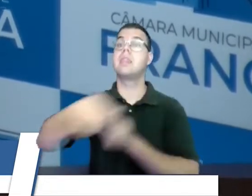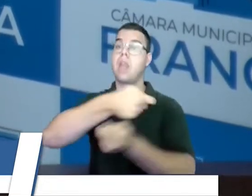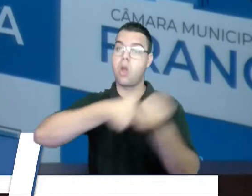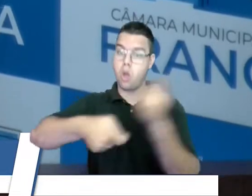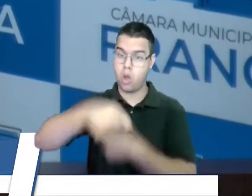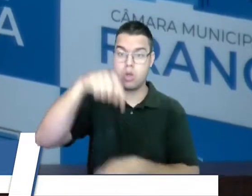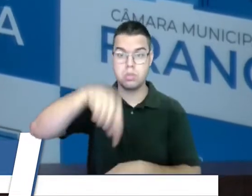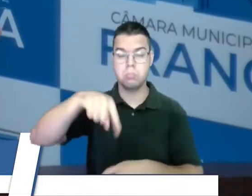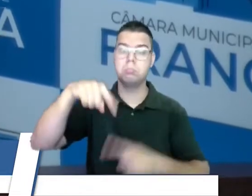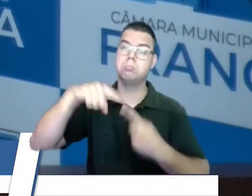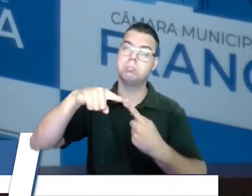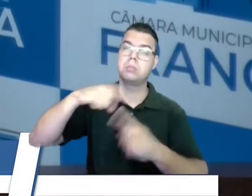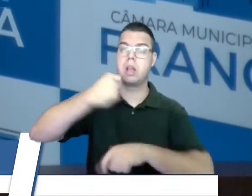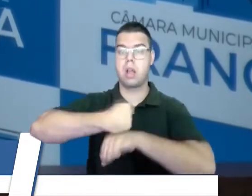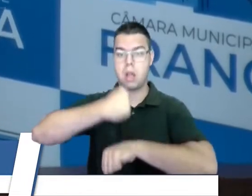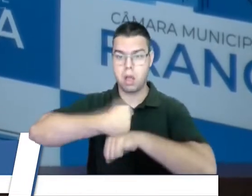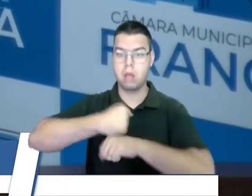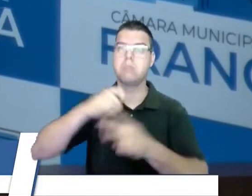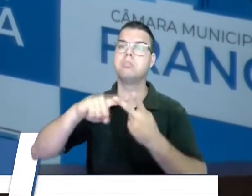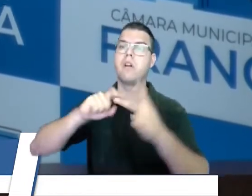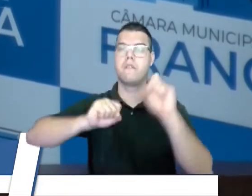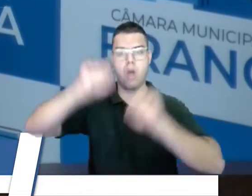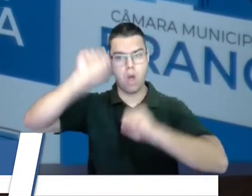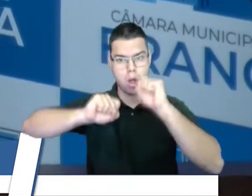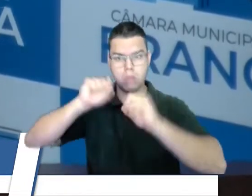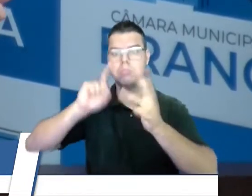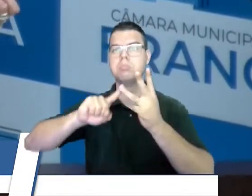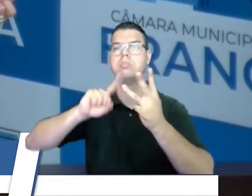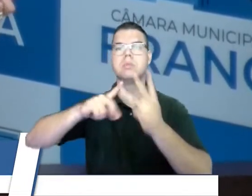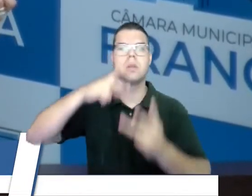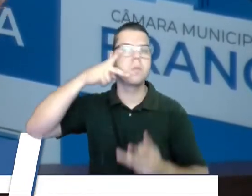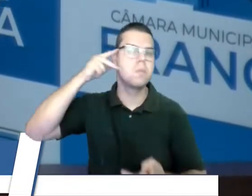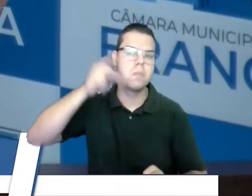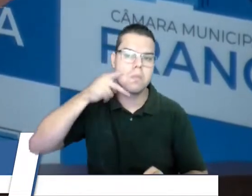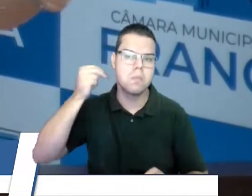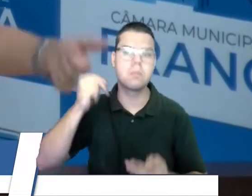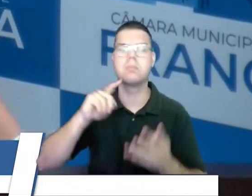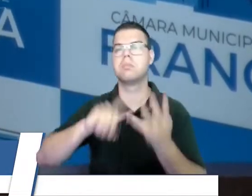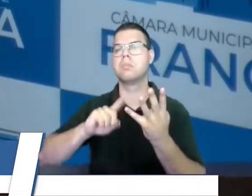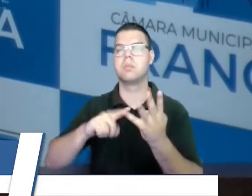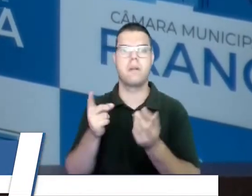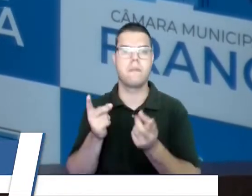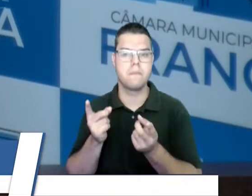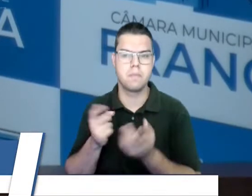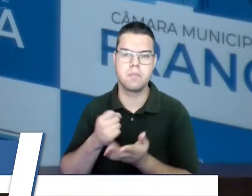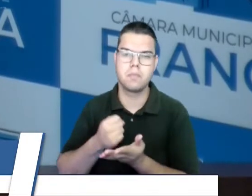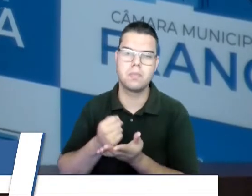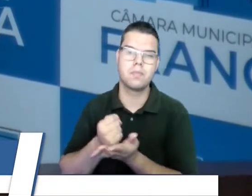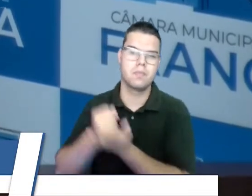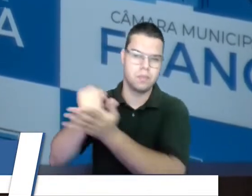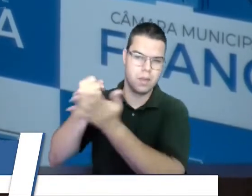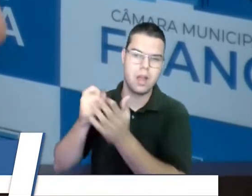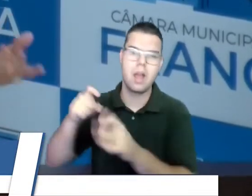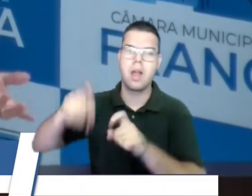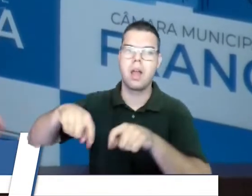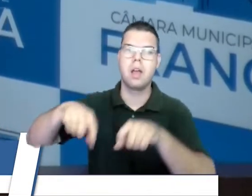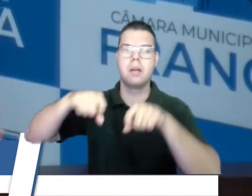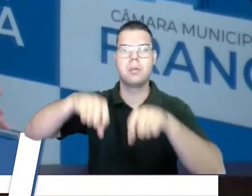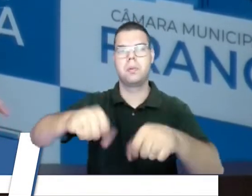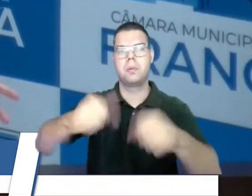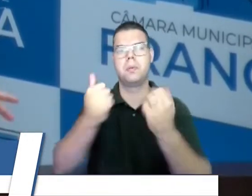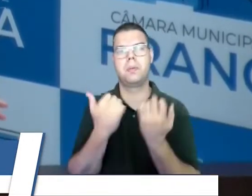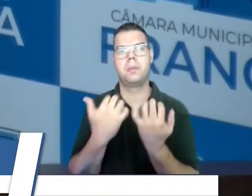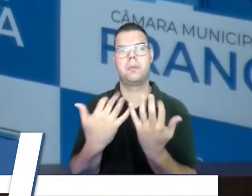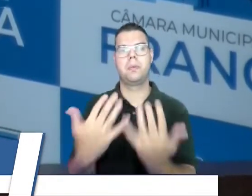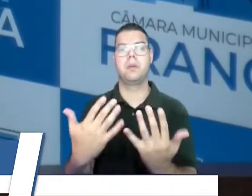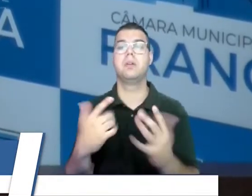de calçados, de confecções, de lingerie, de agronegócio, Sabesp, que acabou de dizer, e que nós sabemos que é